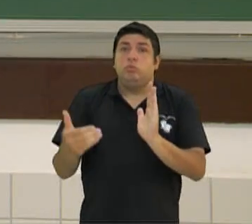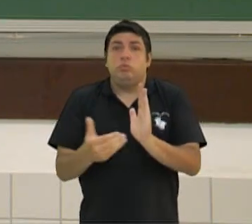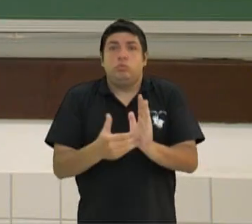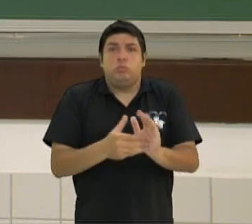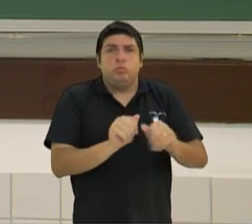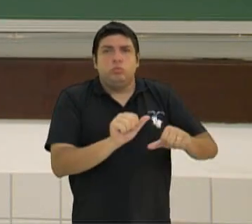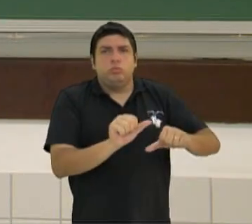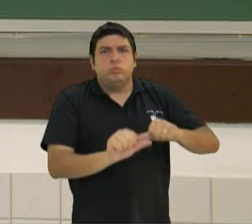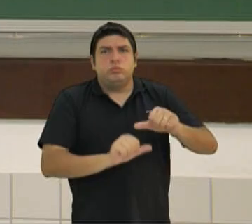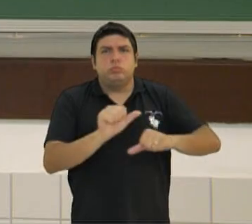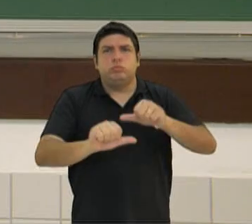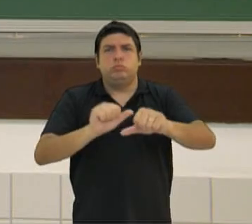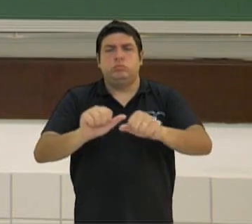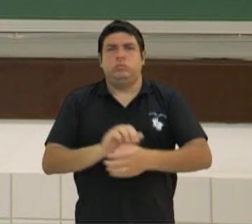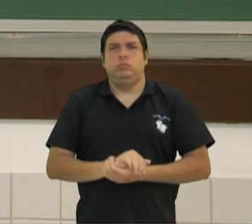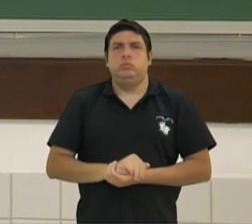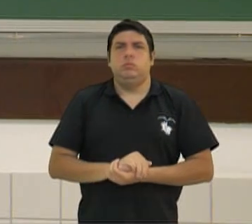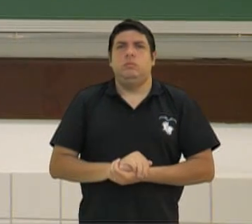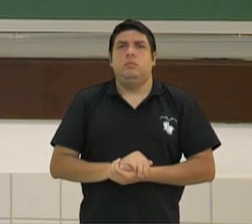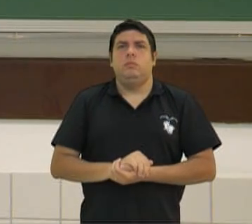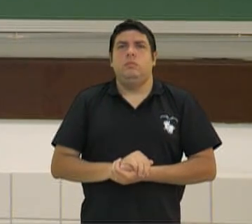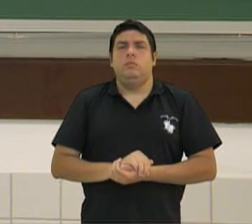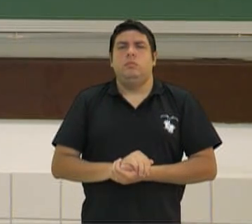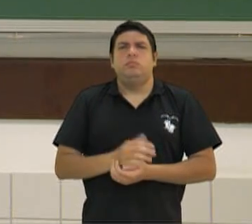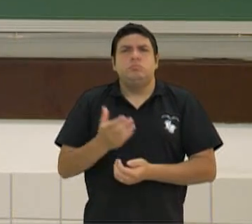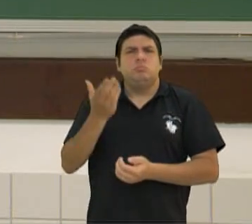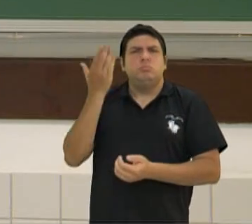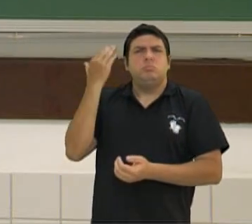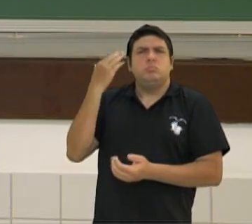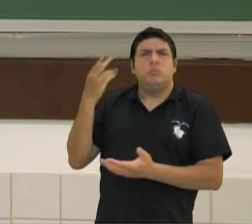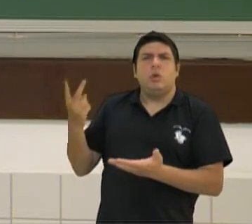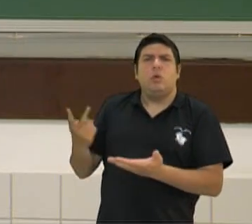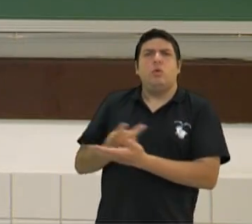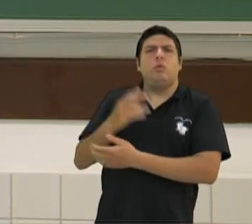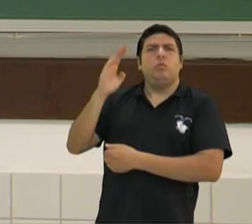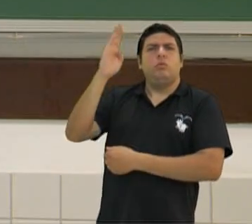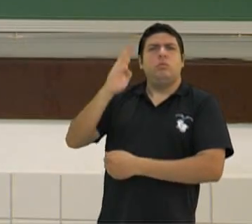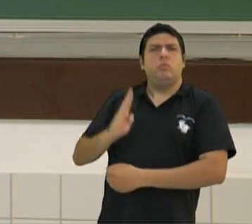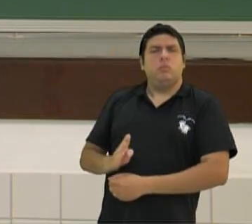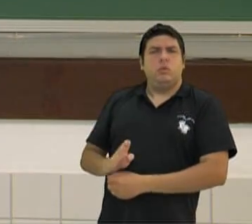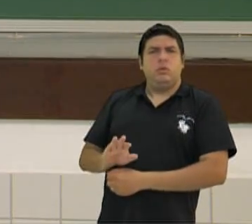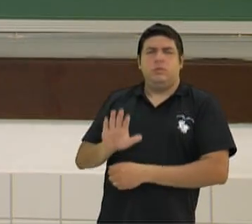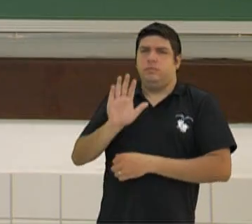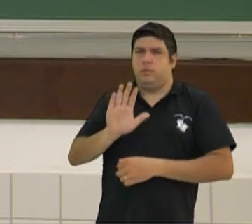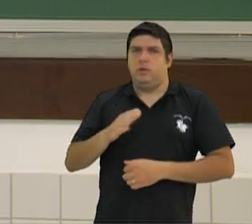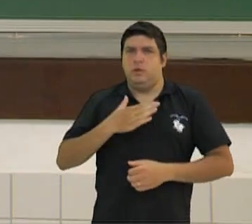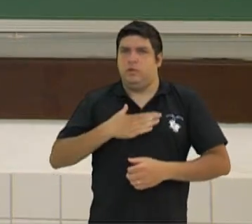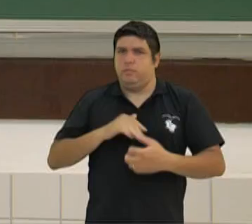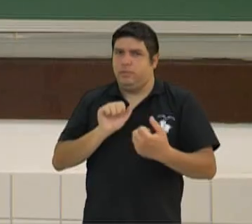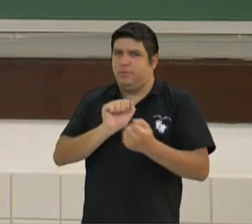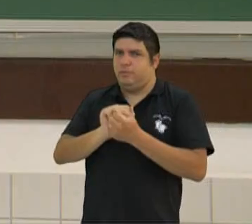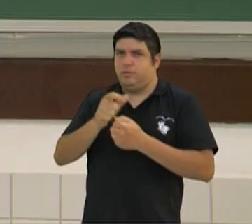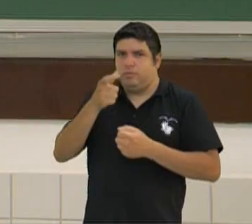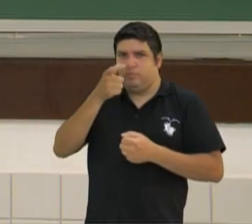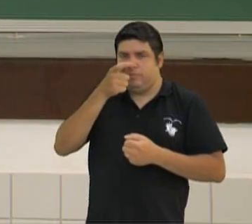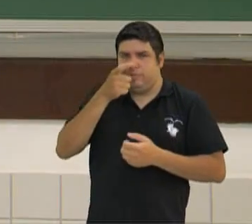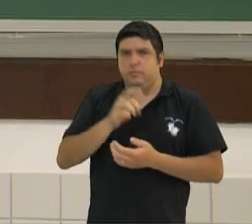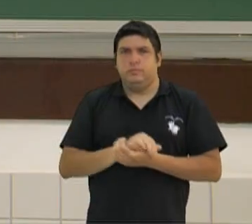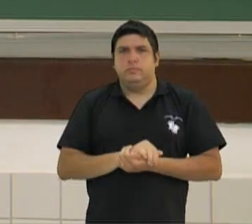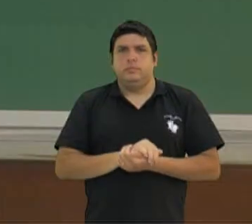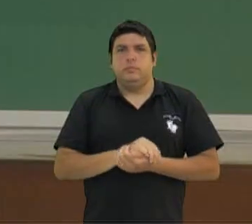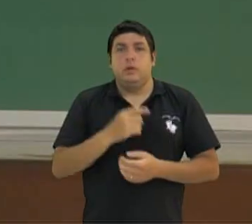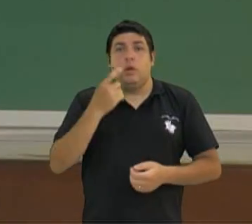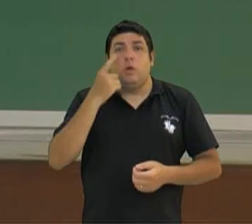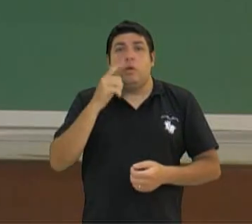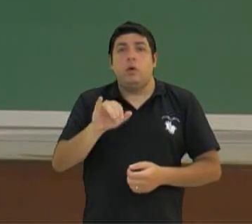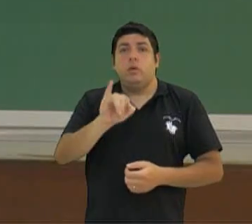espaço geográfico. E quando isso aconteceu no Brasil? Nós já vamos verificar ali juntos também. Trouxe aqui, inclusive, uma imagem